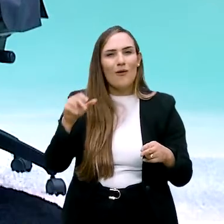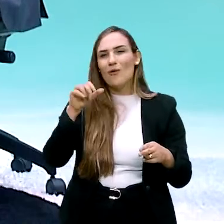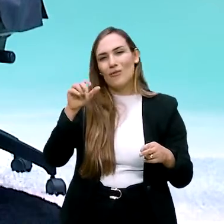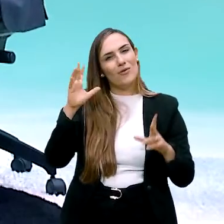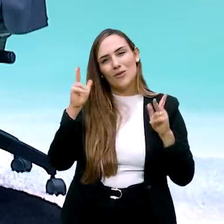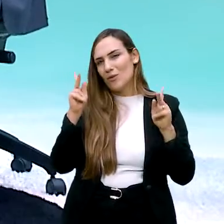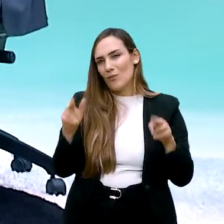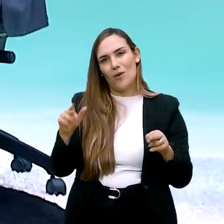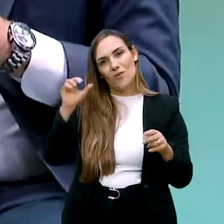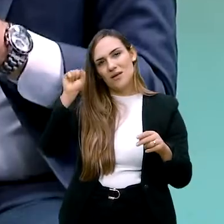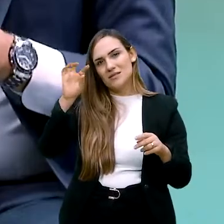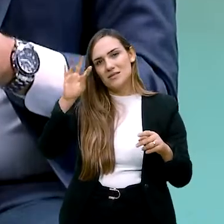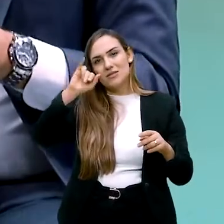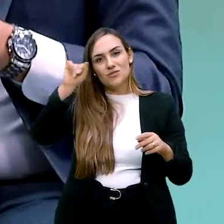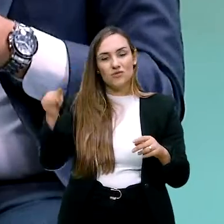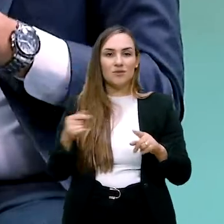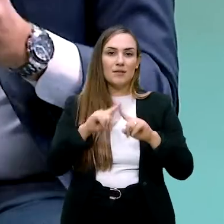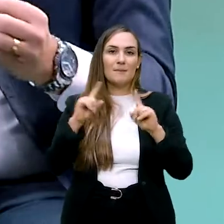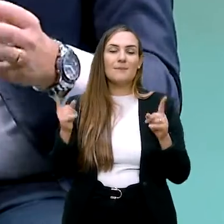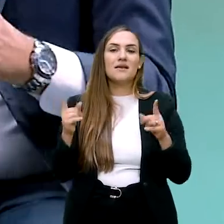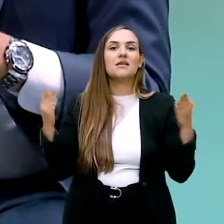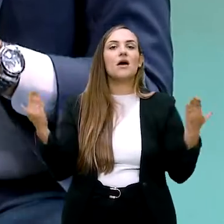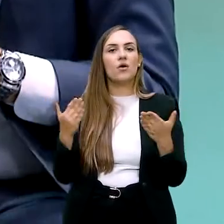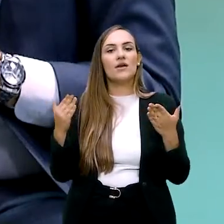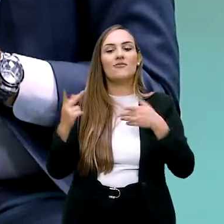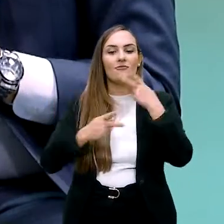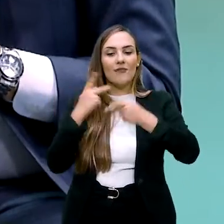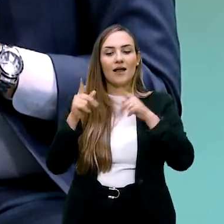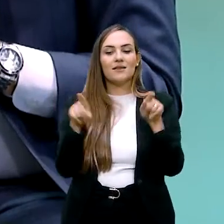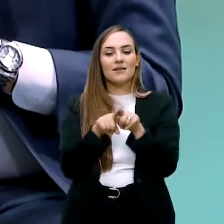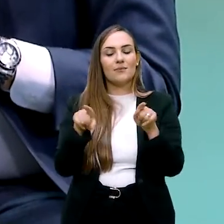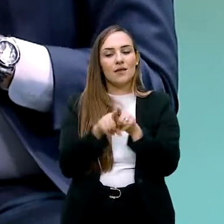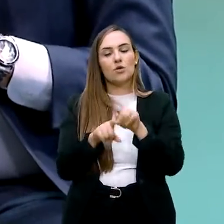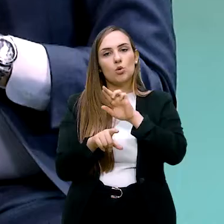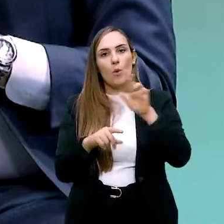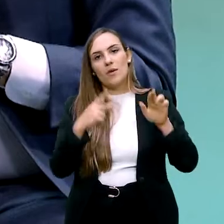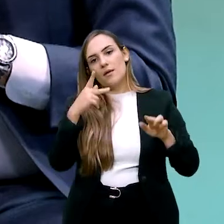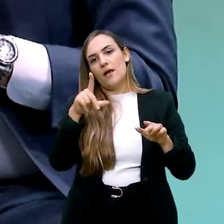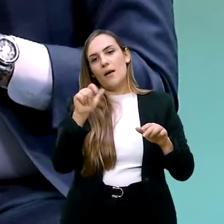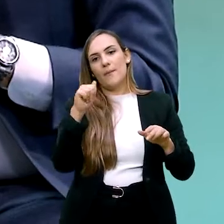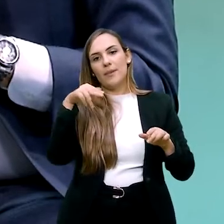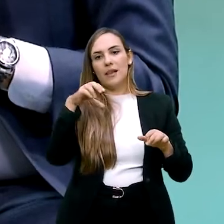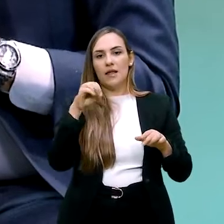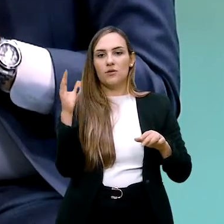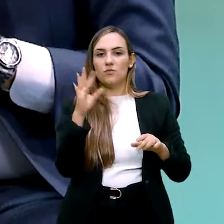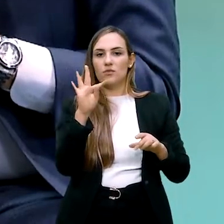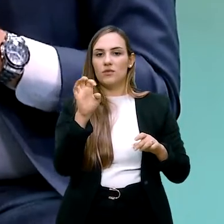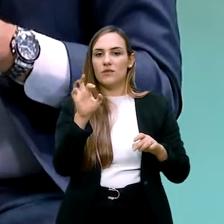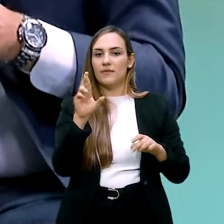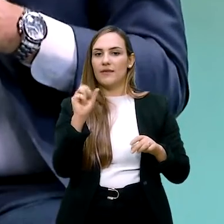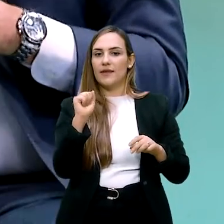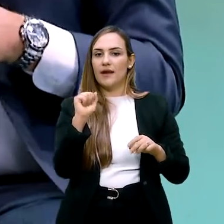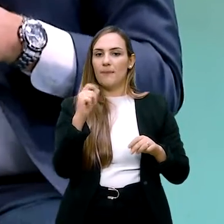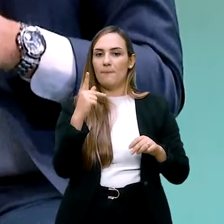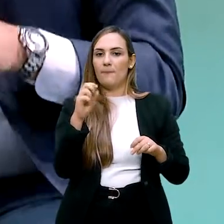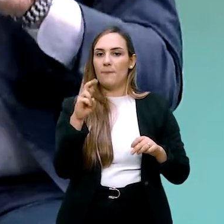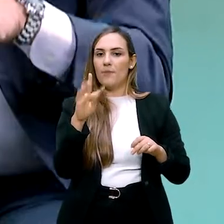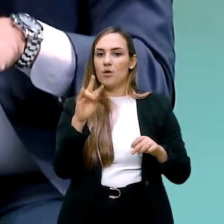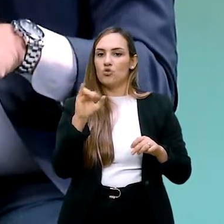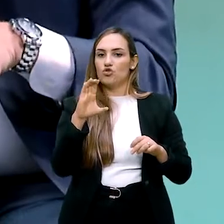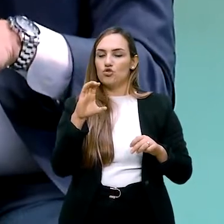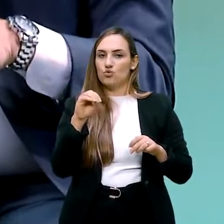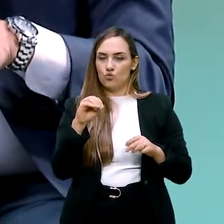decisão. Exatamente. Ele amplia um pouco mais porque ele exige plano terapêutico também. E o segundo requisito é que haja uma recomendação